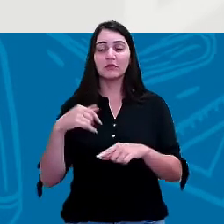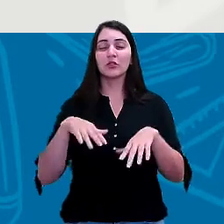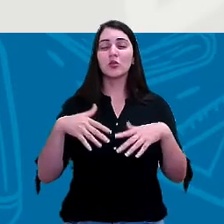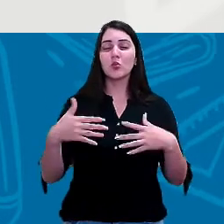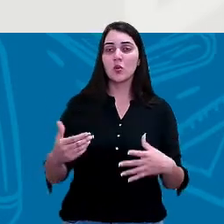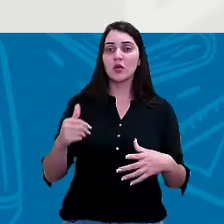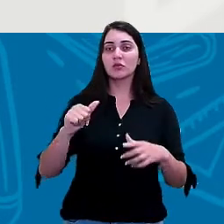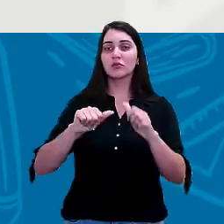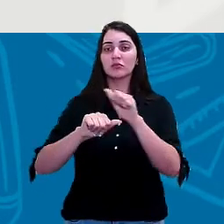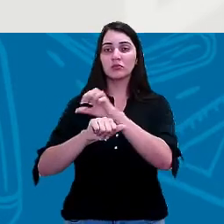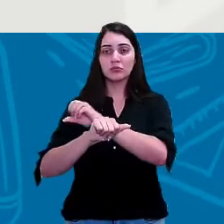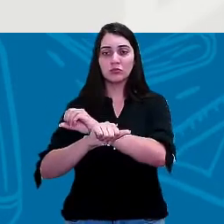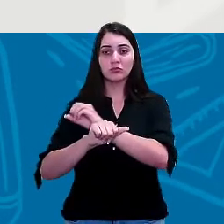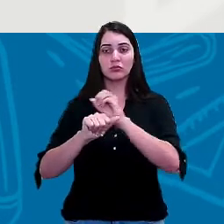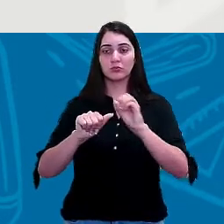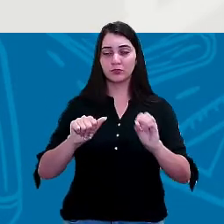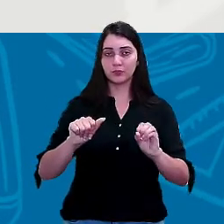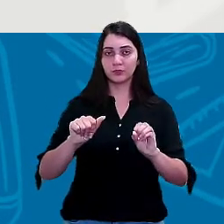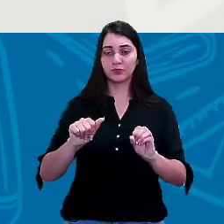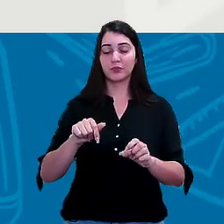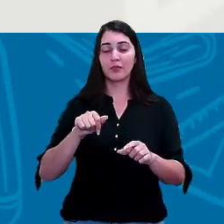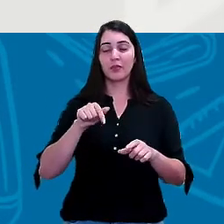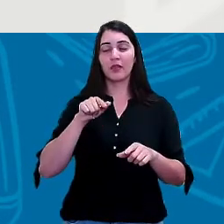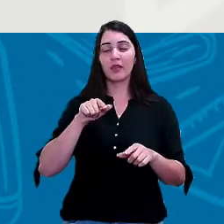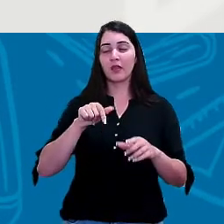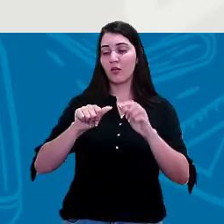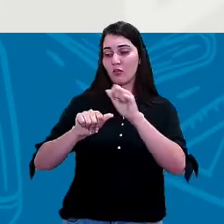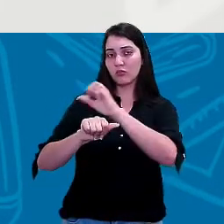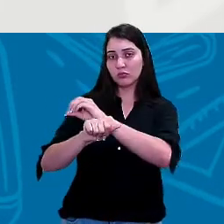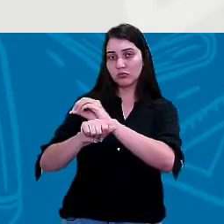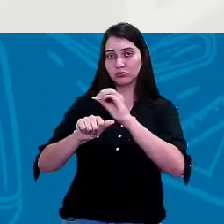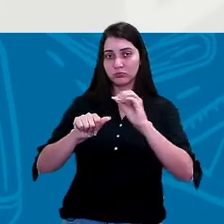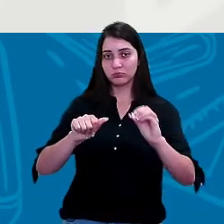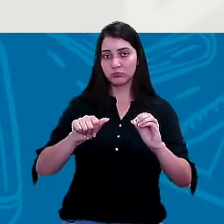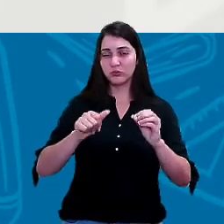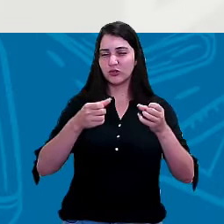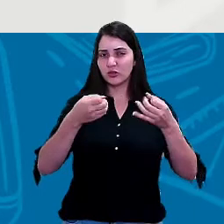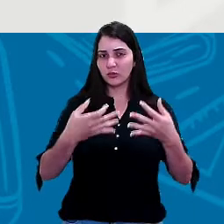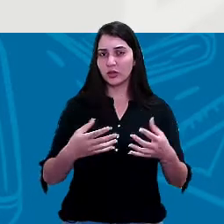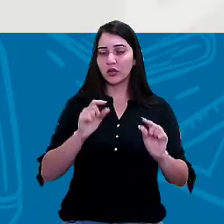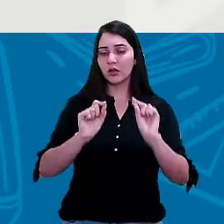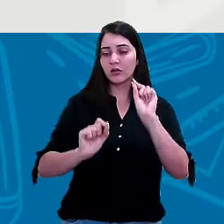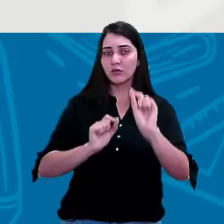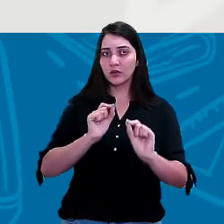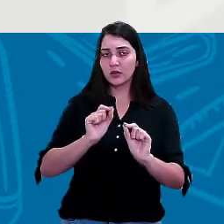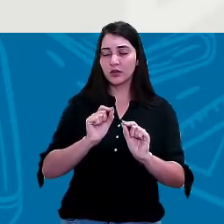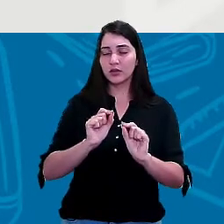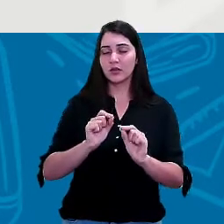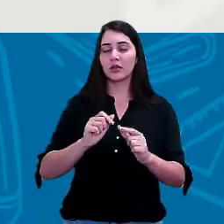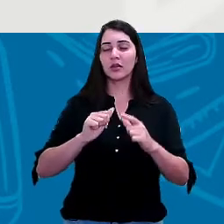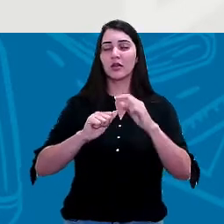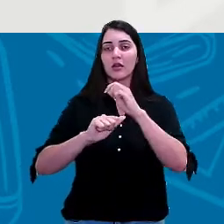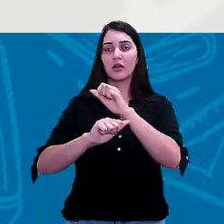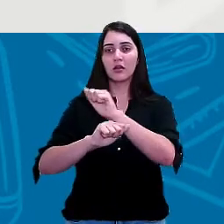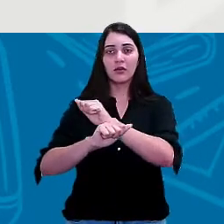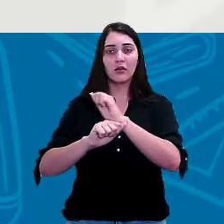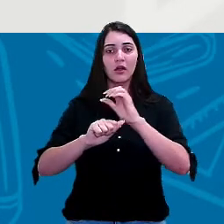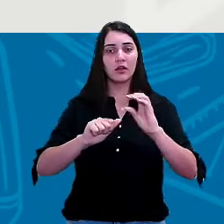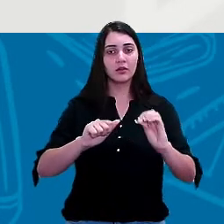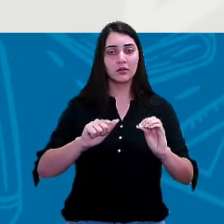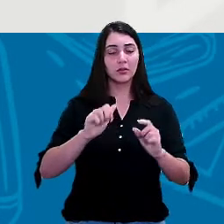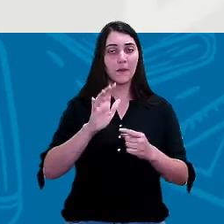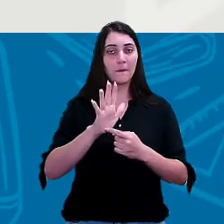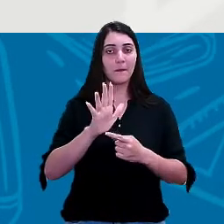só. Os artigos definidos, como o nome já diz, são aqueles artigos que definem,